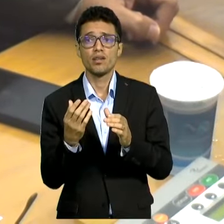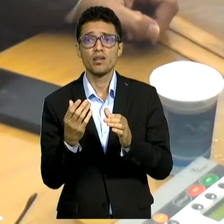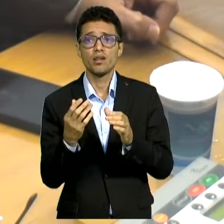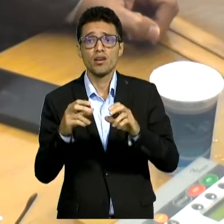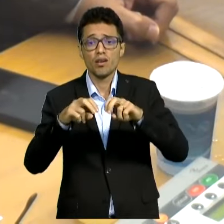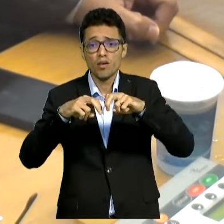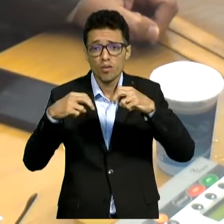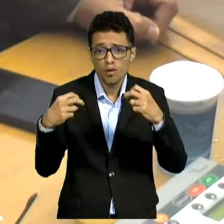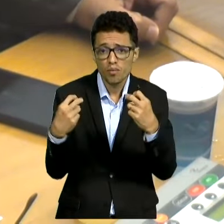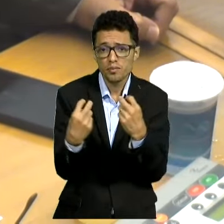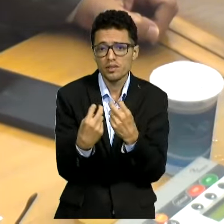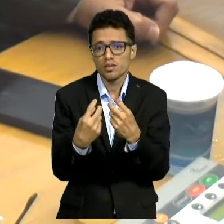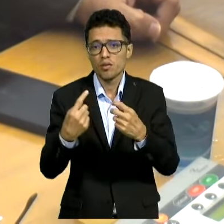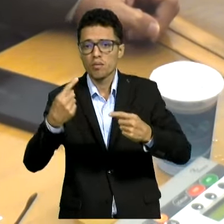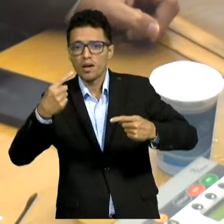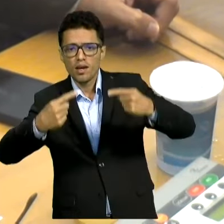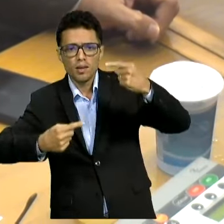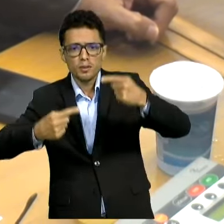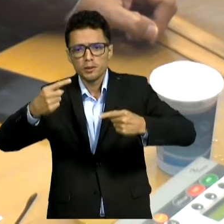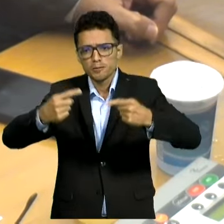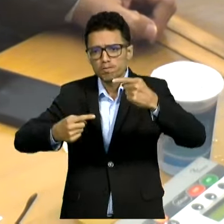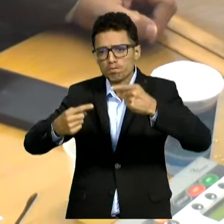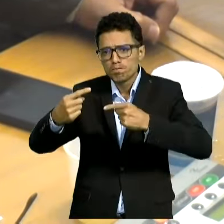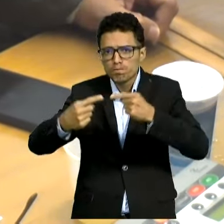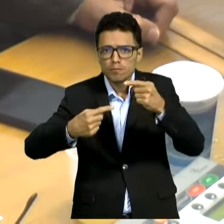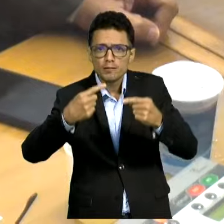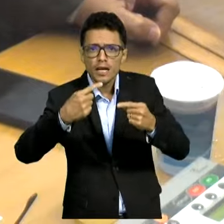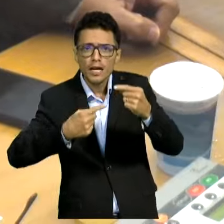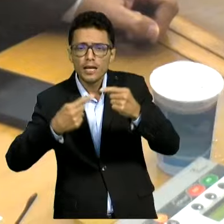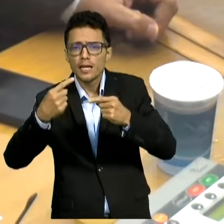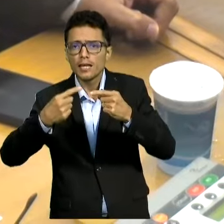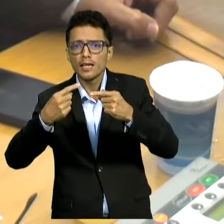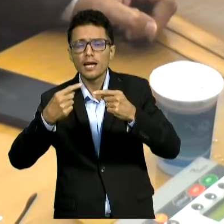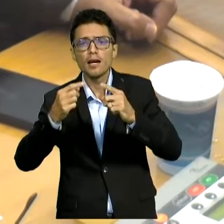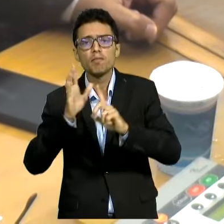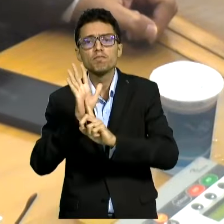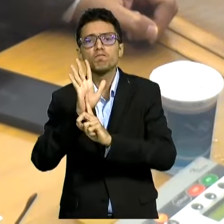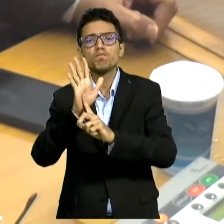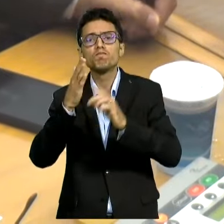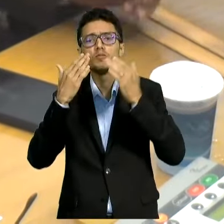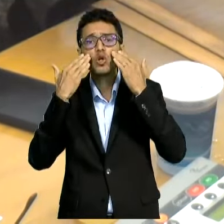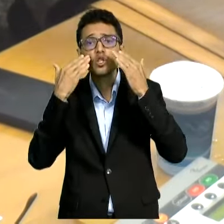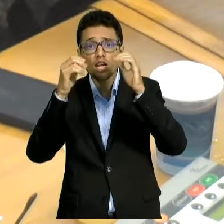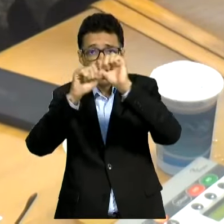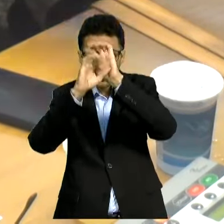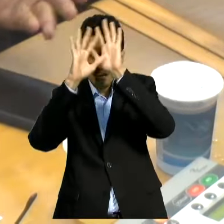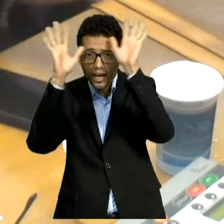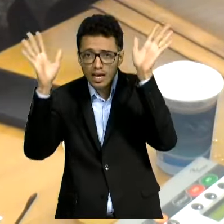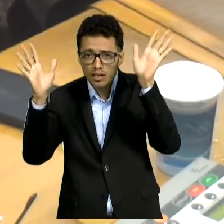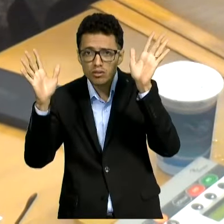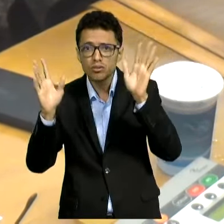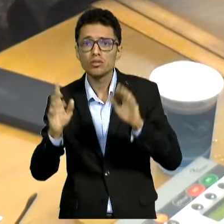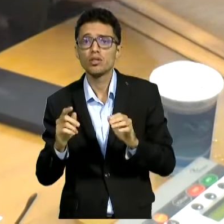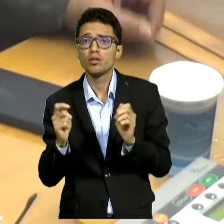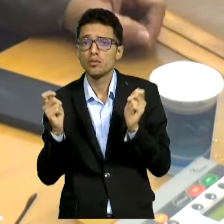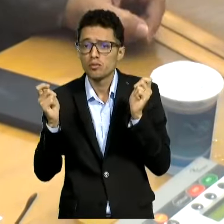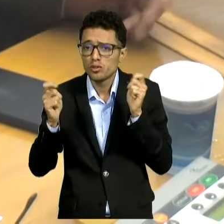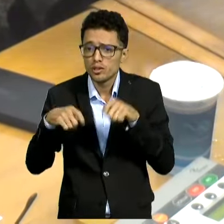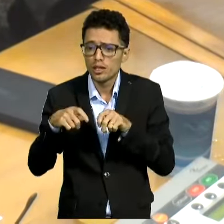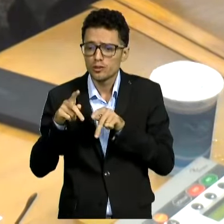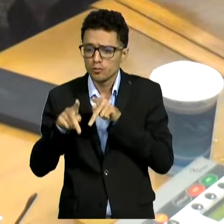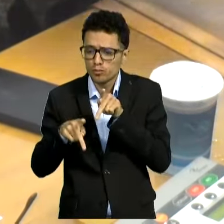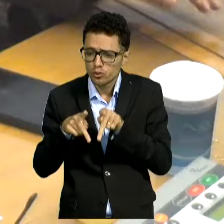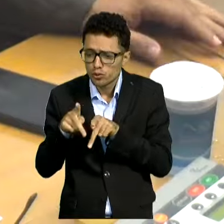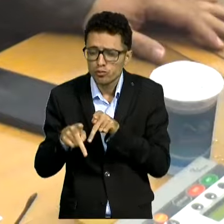de debate transparente com a participação popular, porque, minimamente,